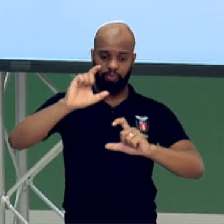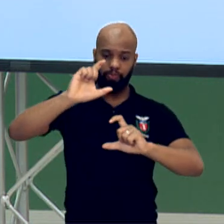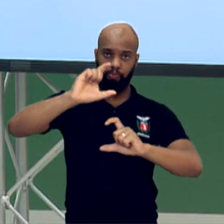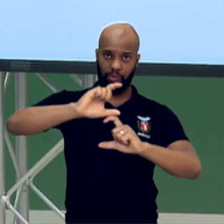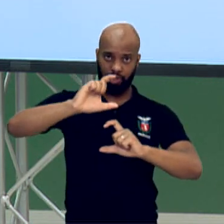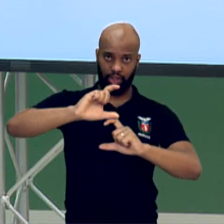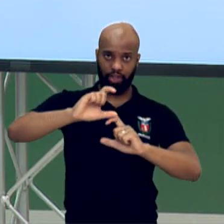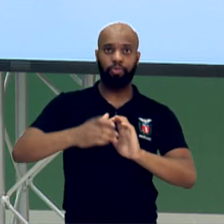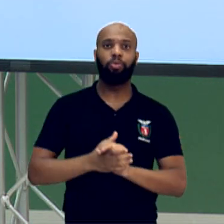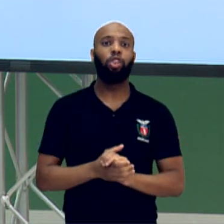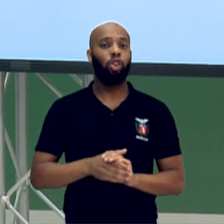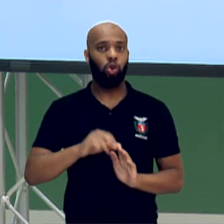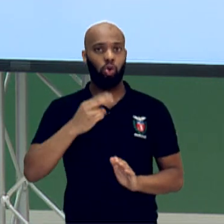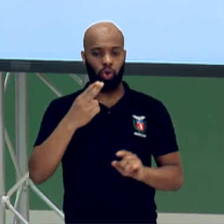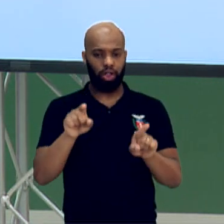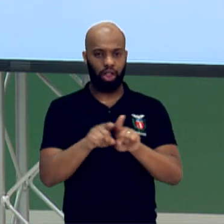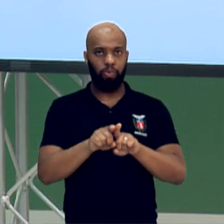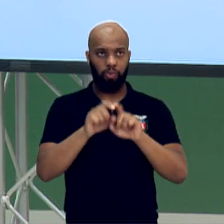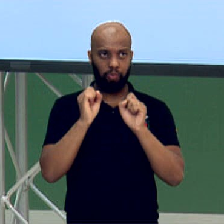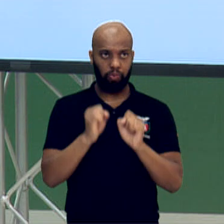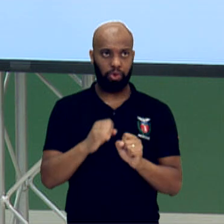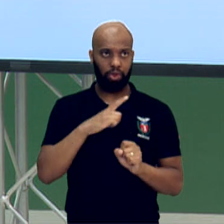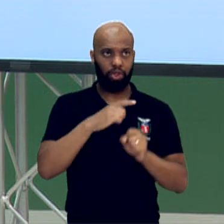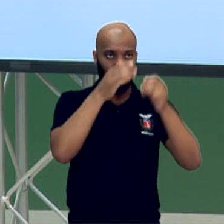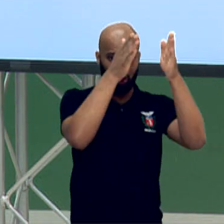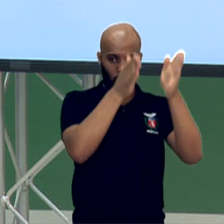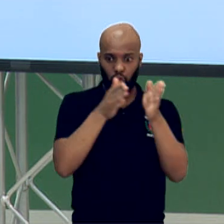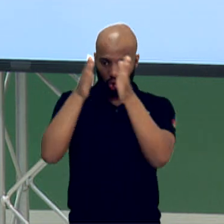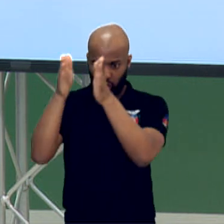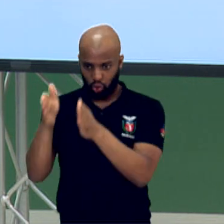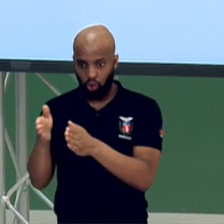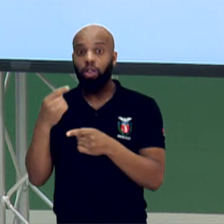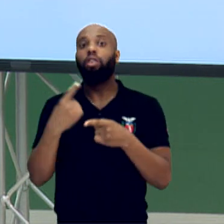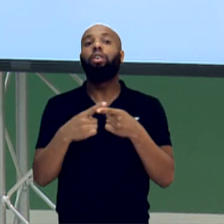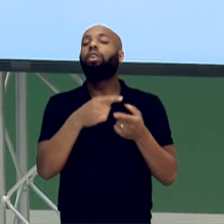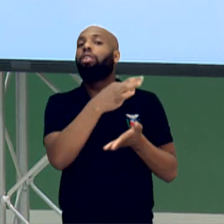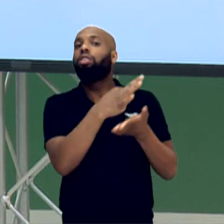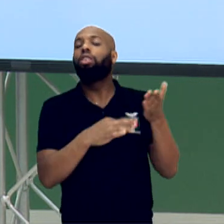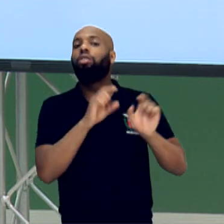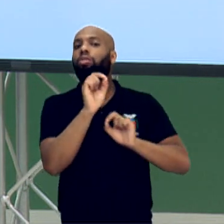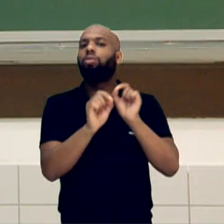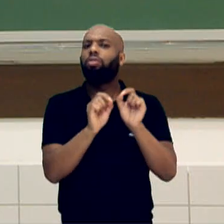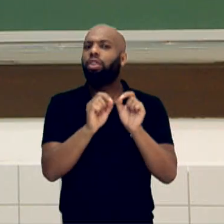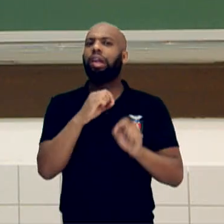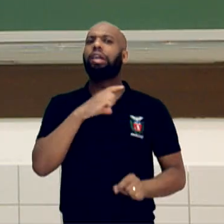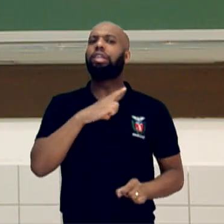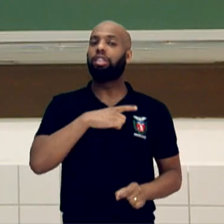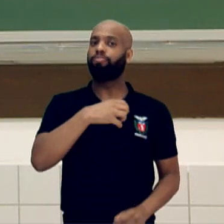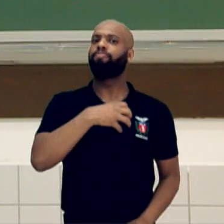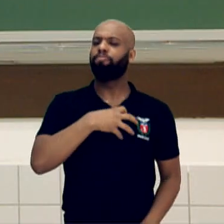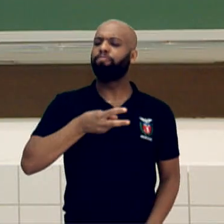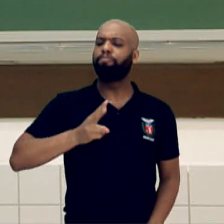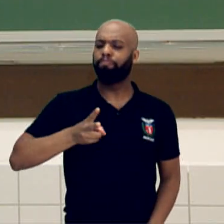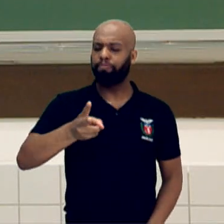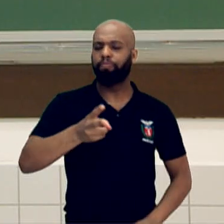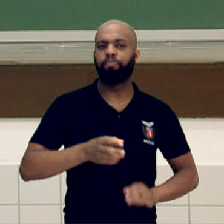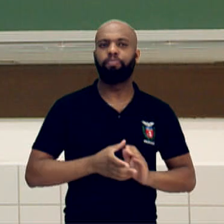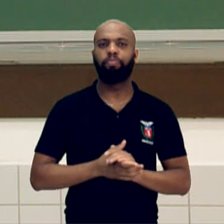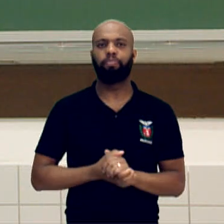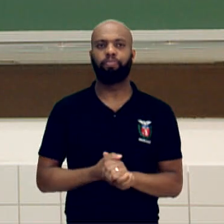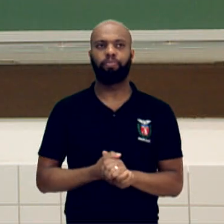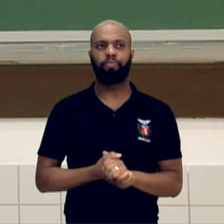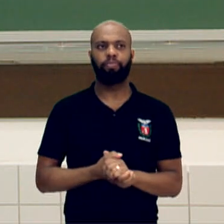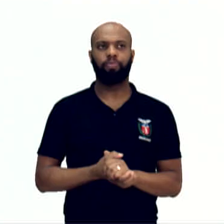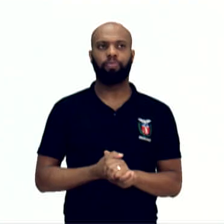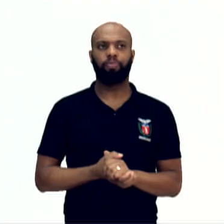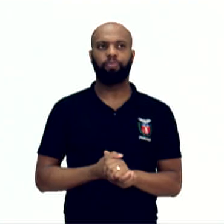parágrafos, ou em colunas, é uma possibilidade. Lembrar que são textos, né, que têm uma certa estabilidade.